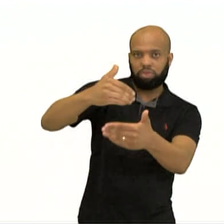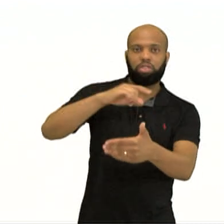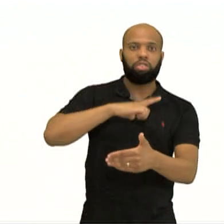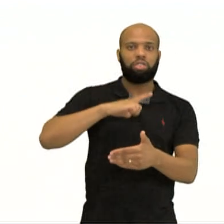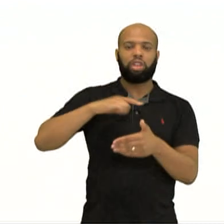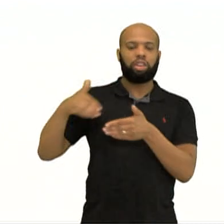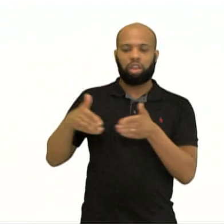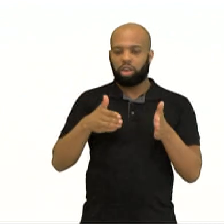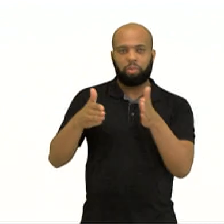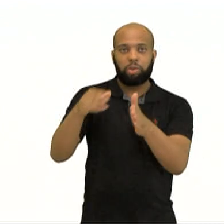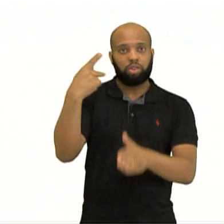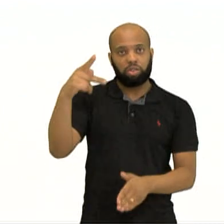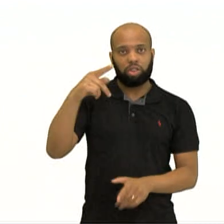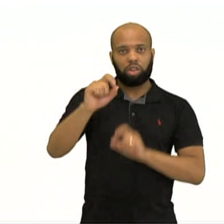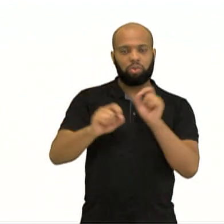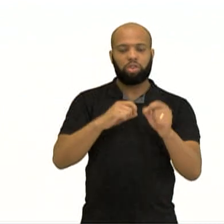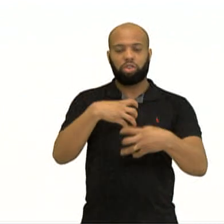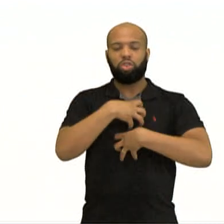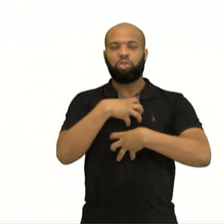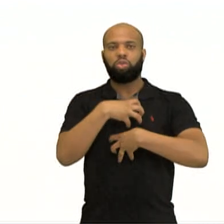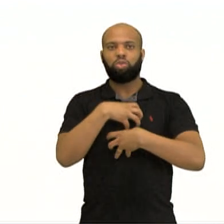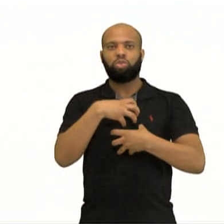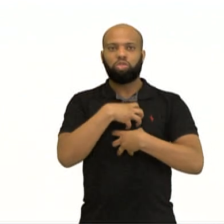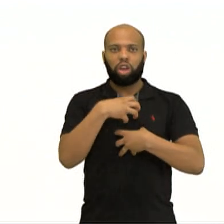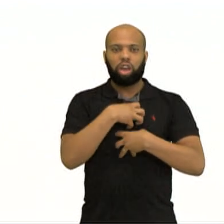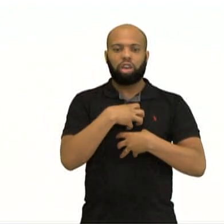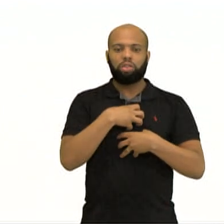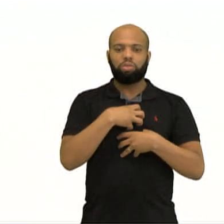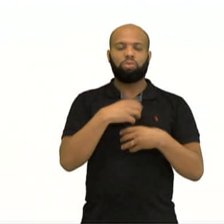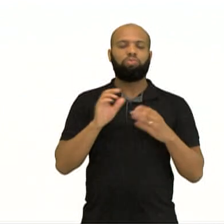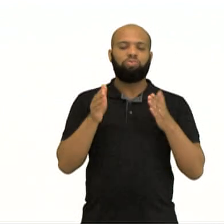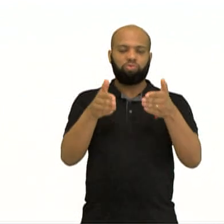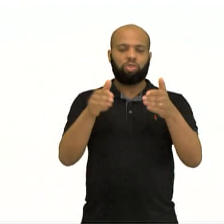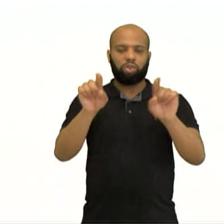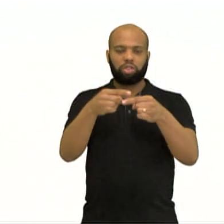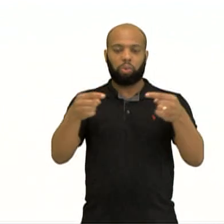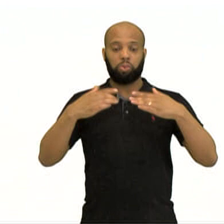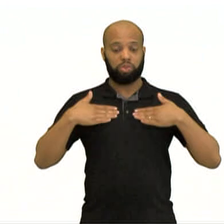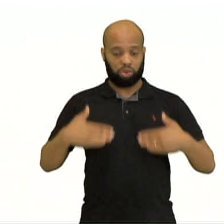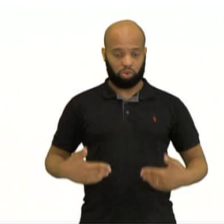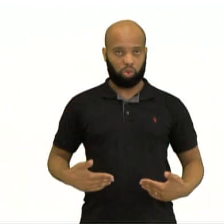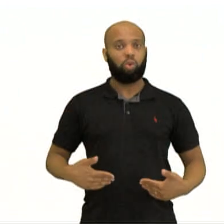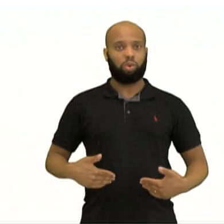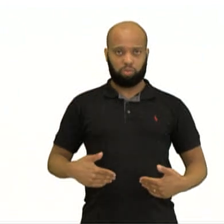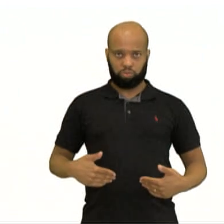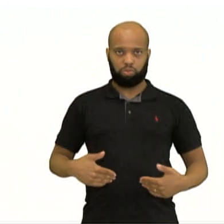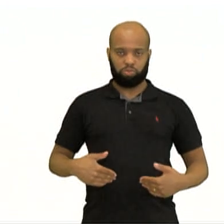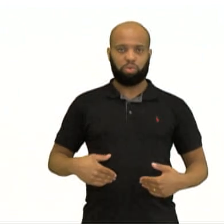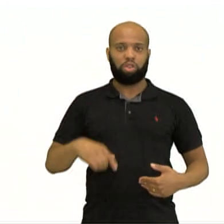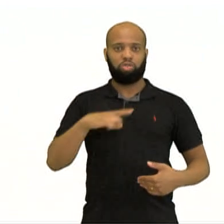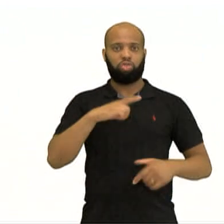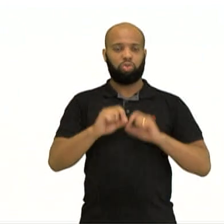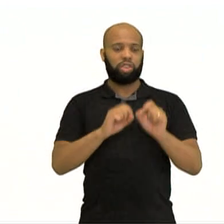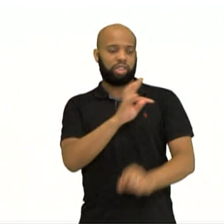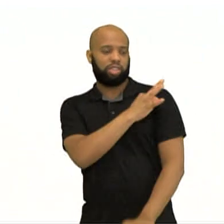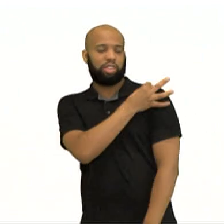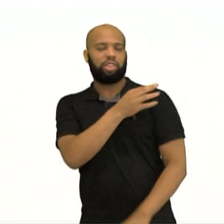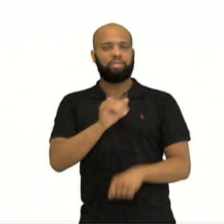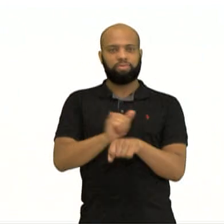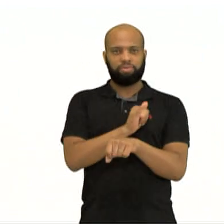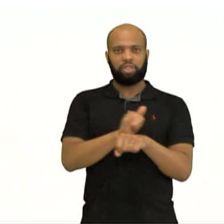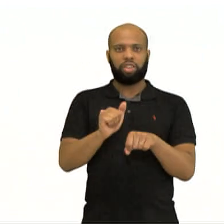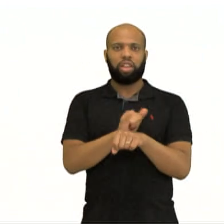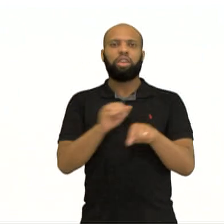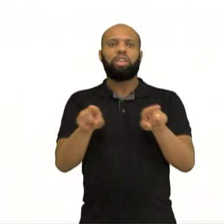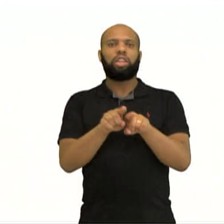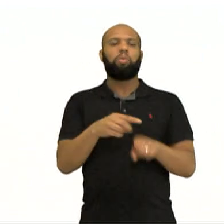sua trajetória uma abordagem única da música corporal através de suas composições técnicas, exploração de